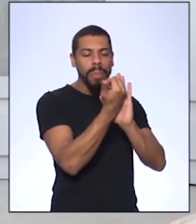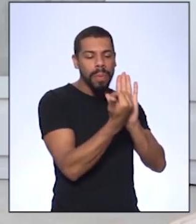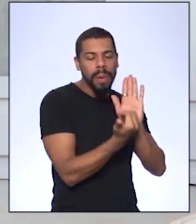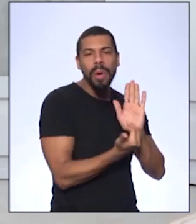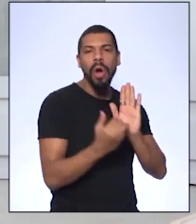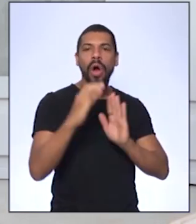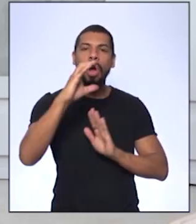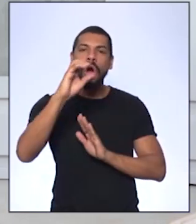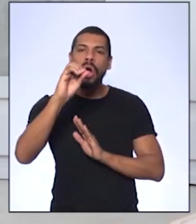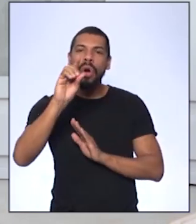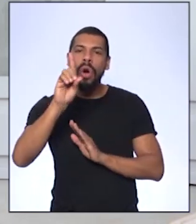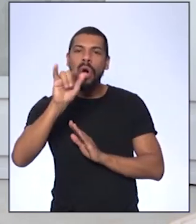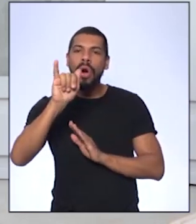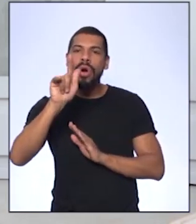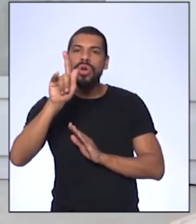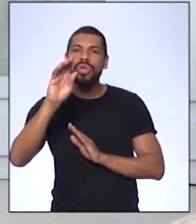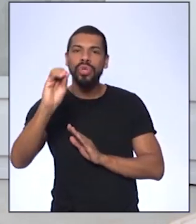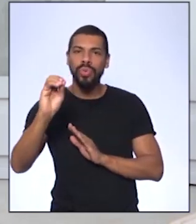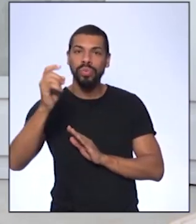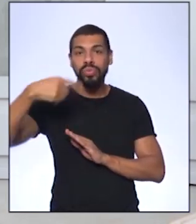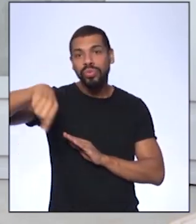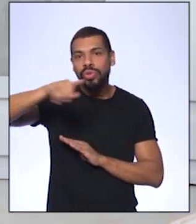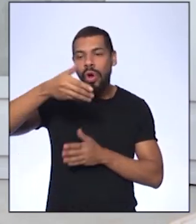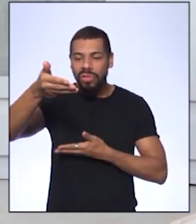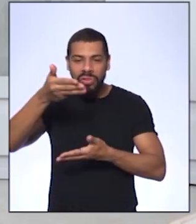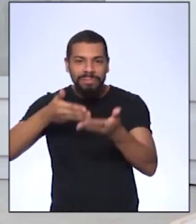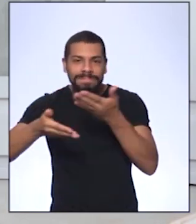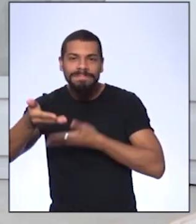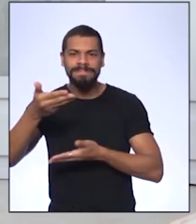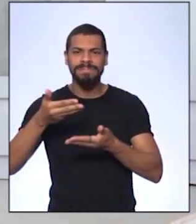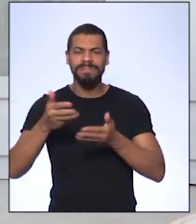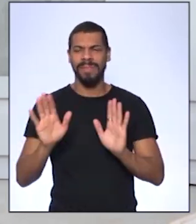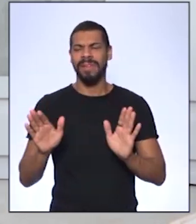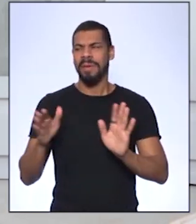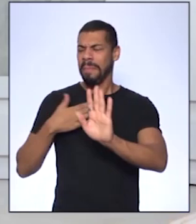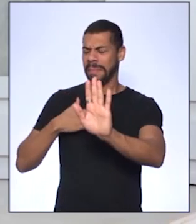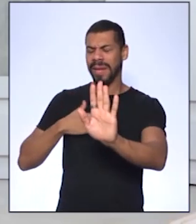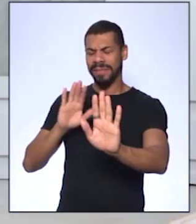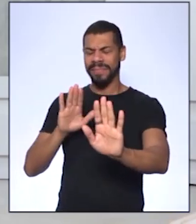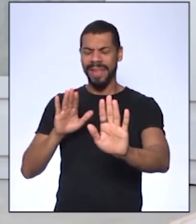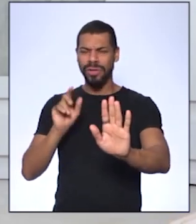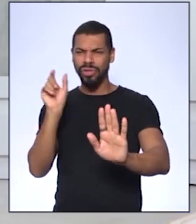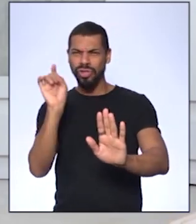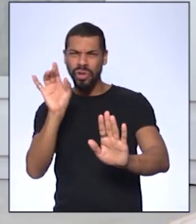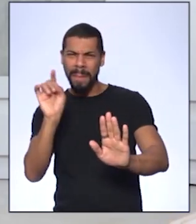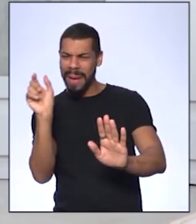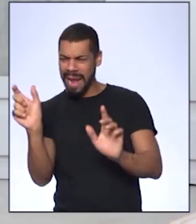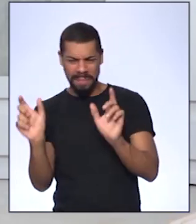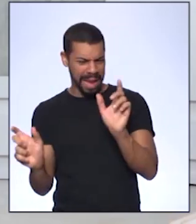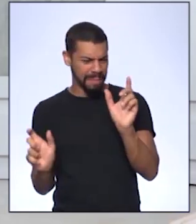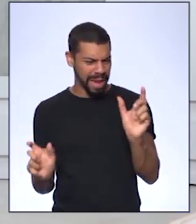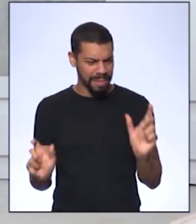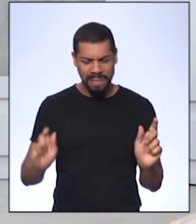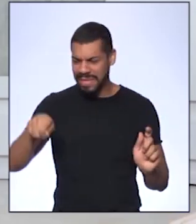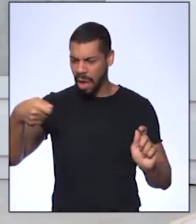tá certo? E esse código é um código que nós partilhamos. Cláudia, somente as palavras são capazes de reproduzir